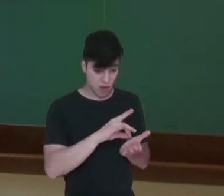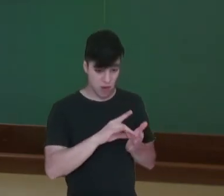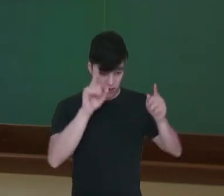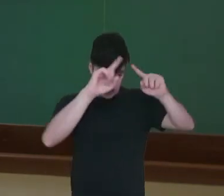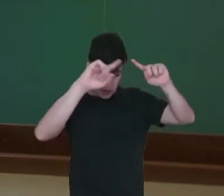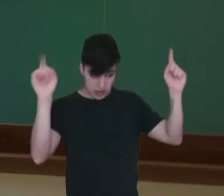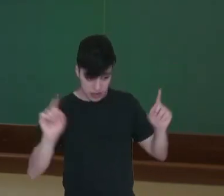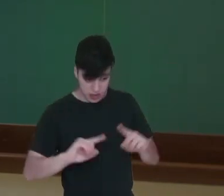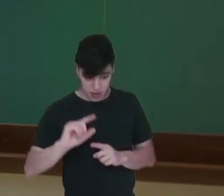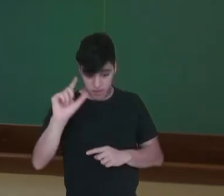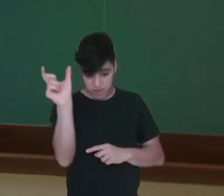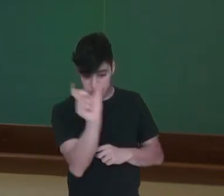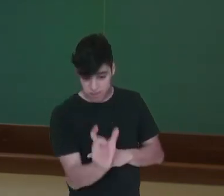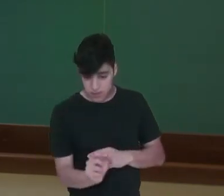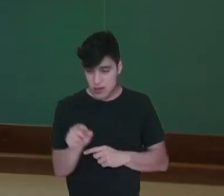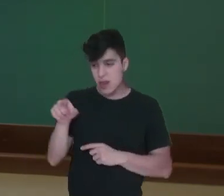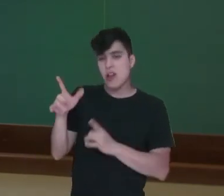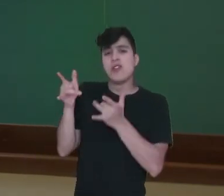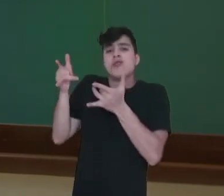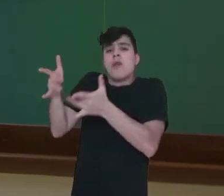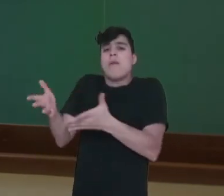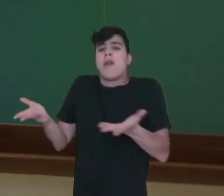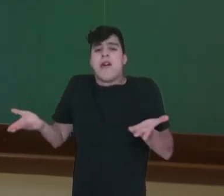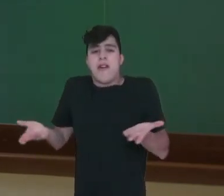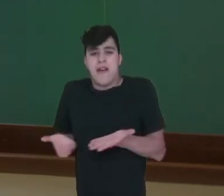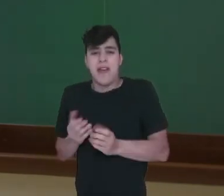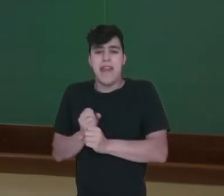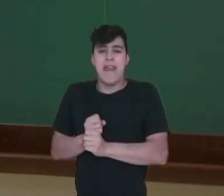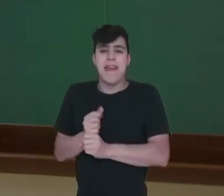e a cobertura ali remanescente, né, no mapa de